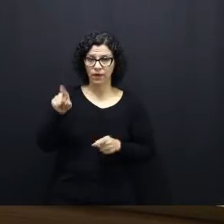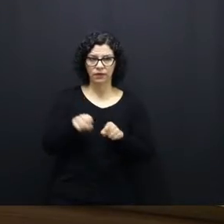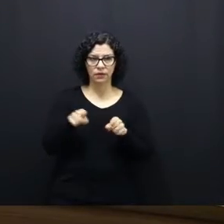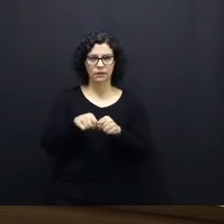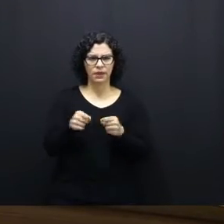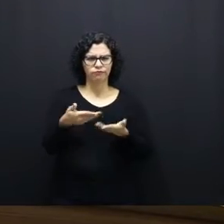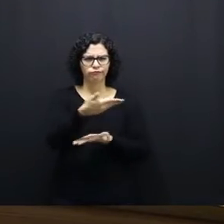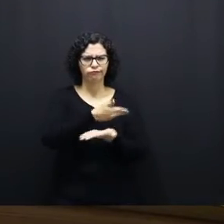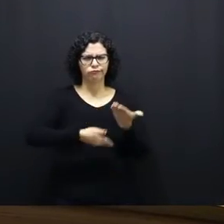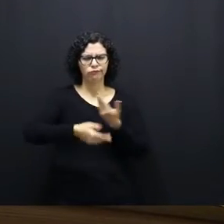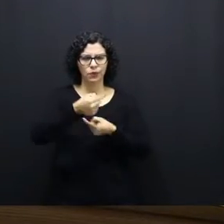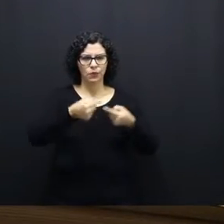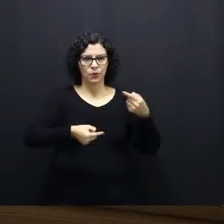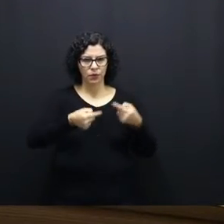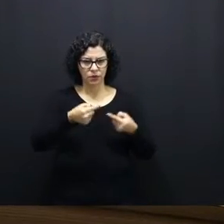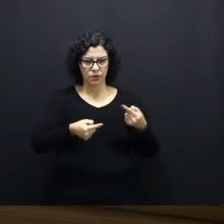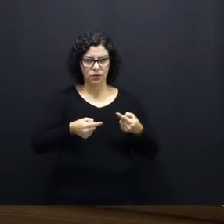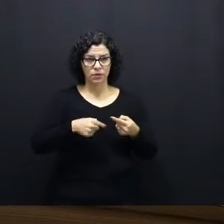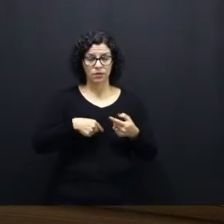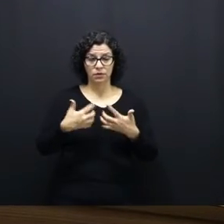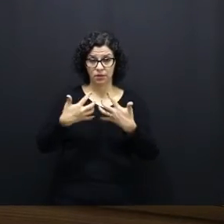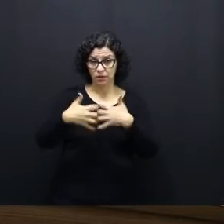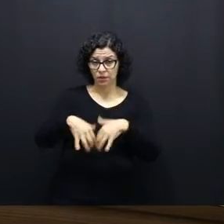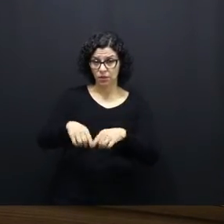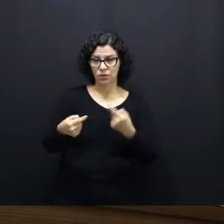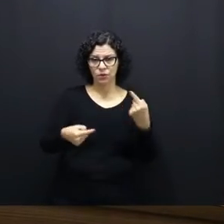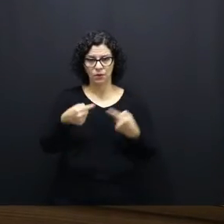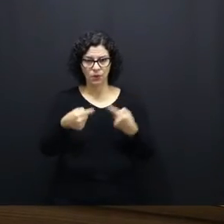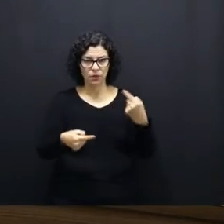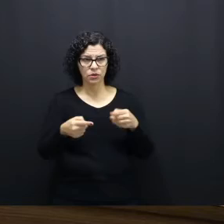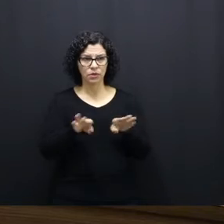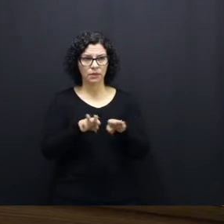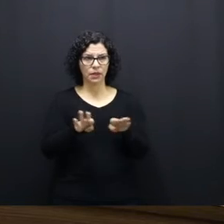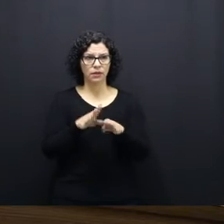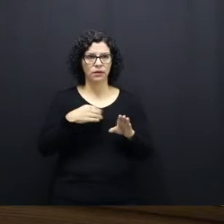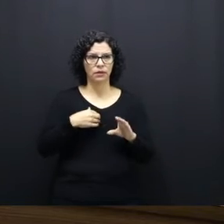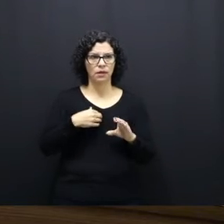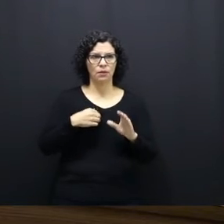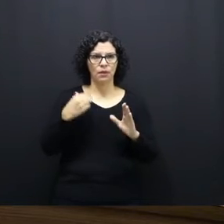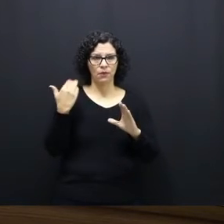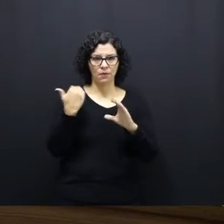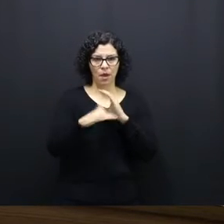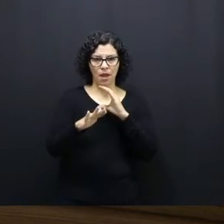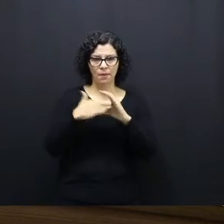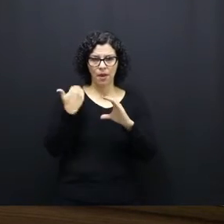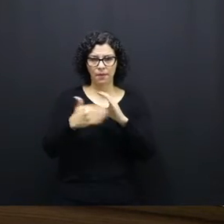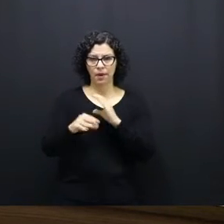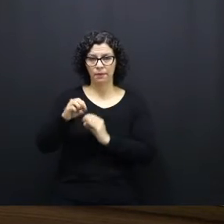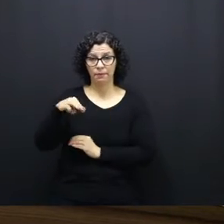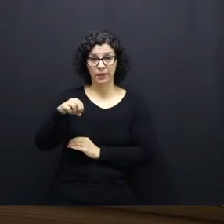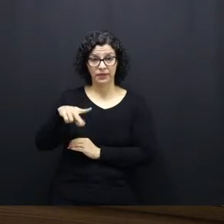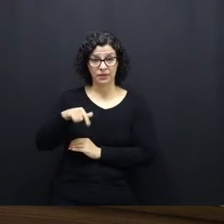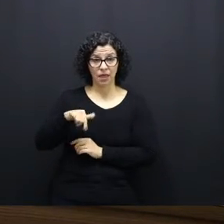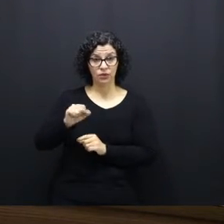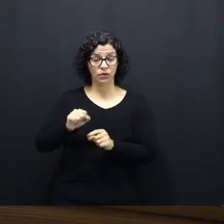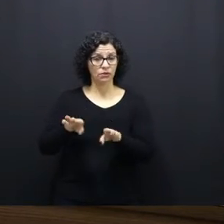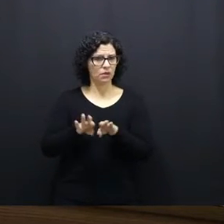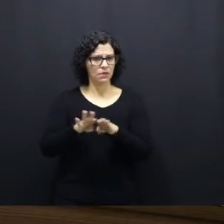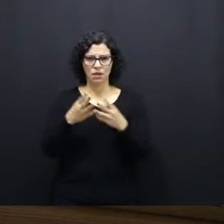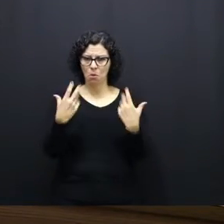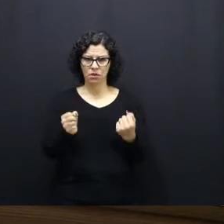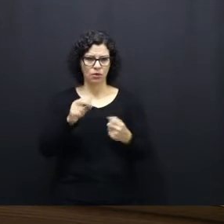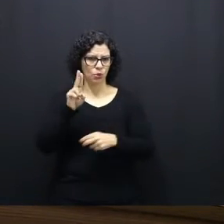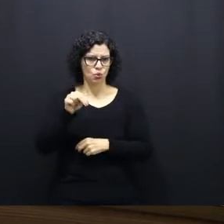articulação política se essa articulação política por ter que voltar por mensagem eu não participo desse tipo de articulação política mesmo jamais